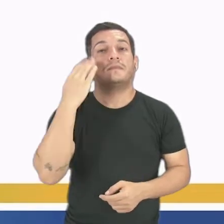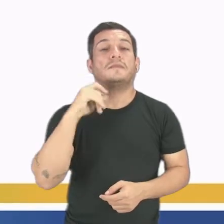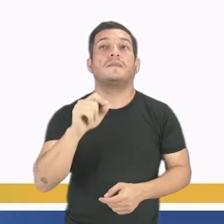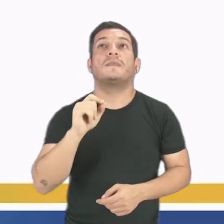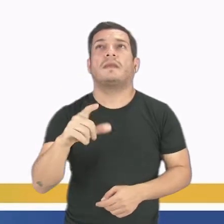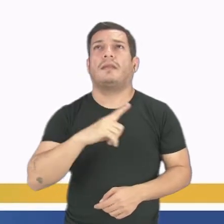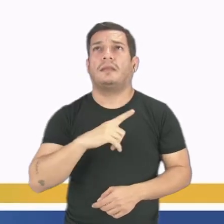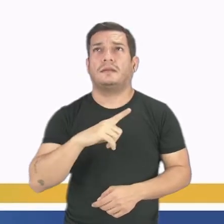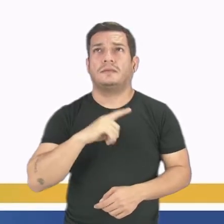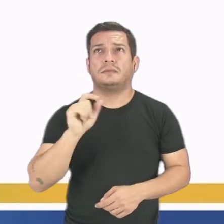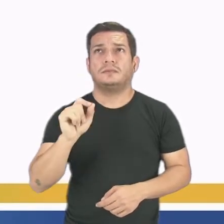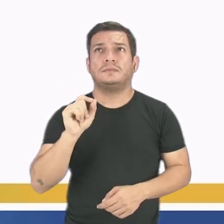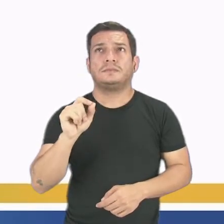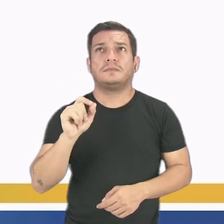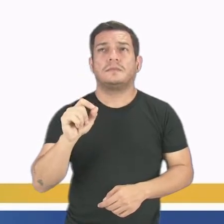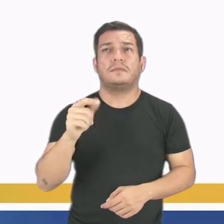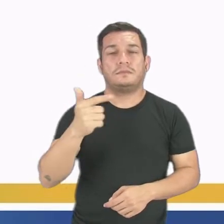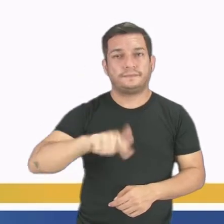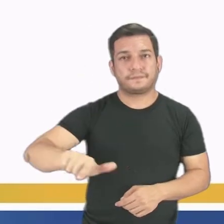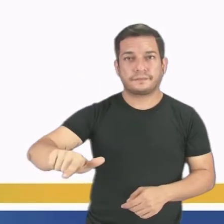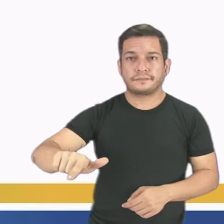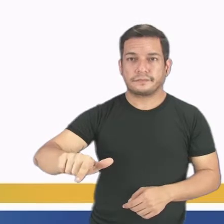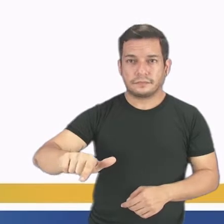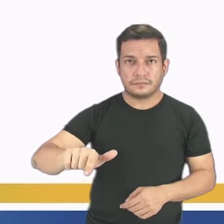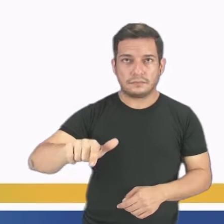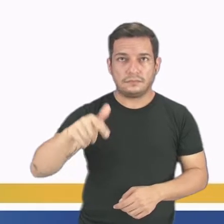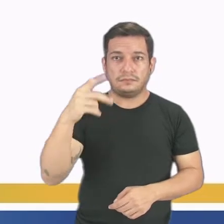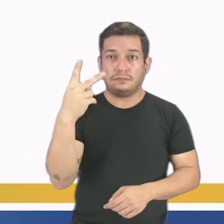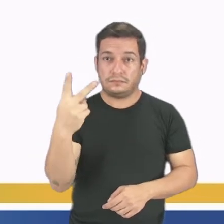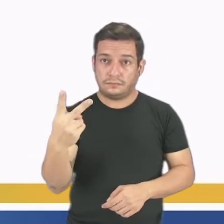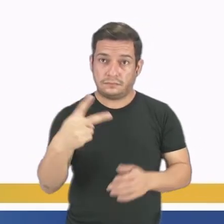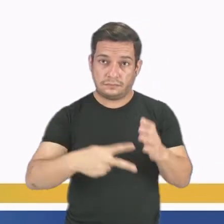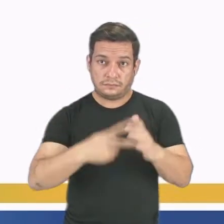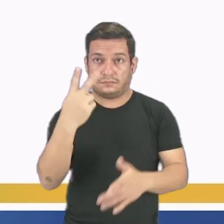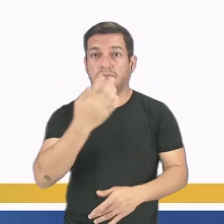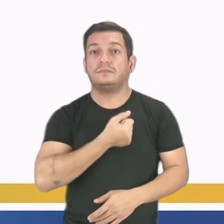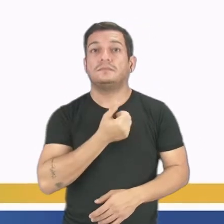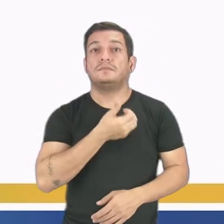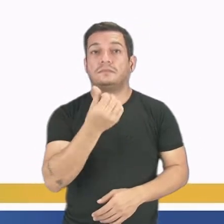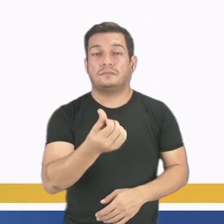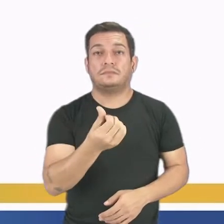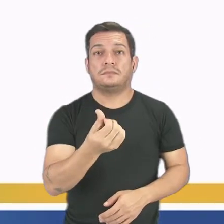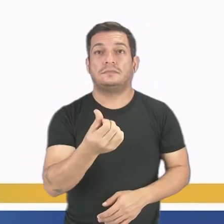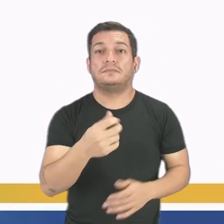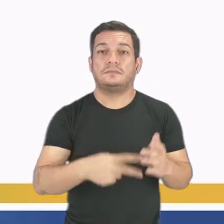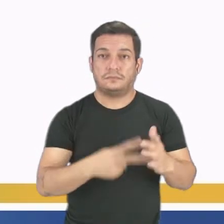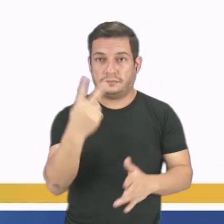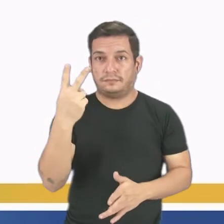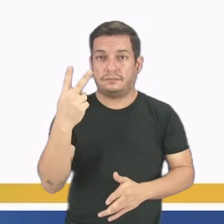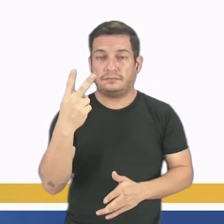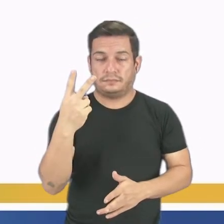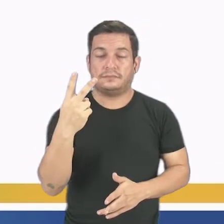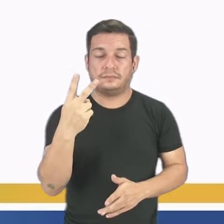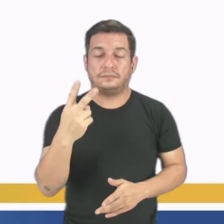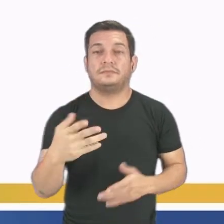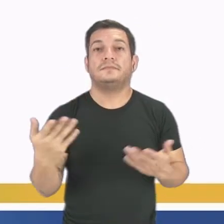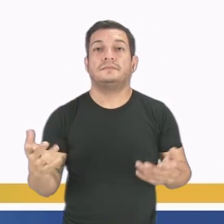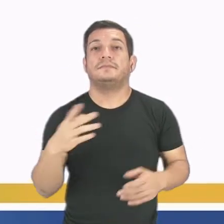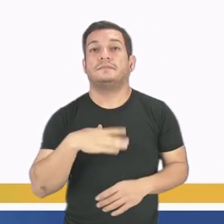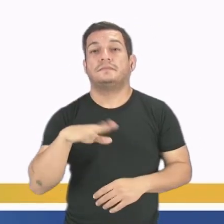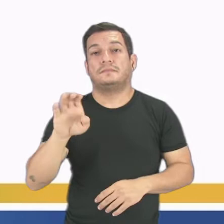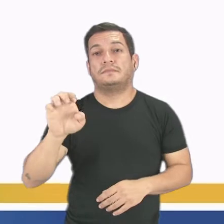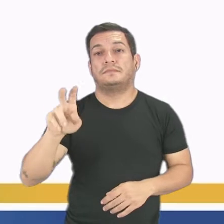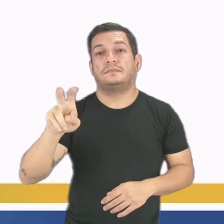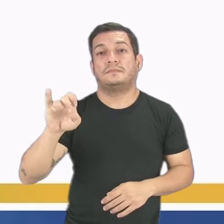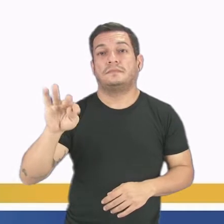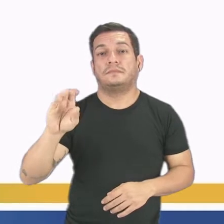que ele possui aí, ele tem uma repetição. São dois números 6. O número 6 ele aparece aí 2 vezes. Então, o